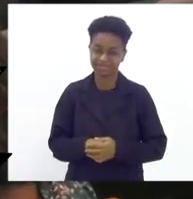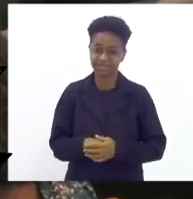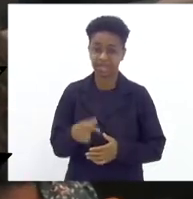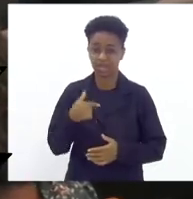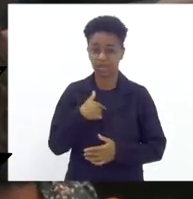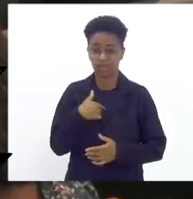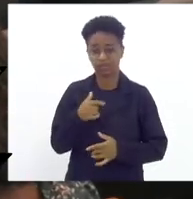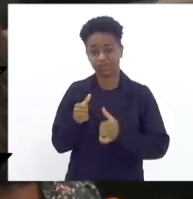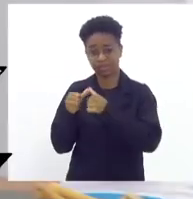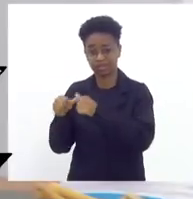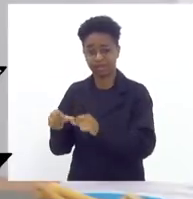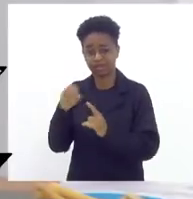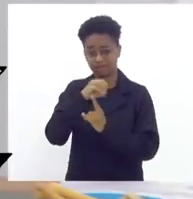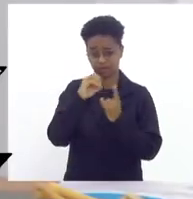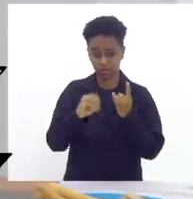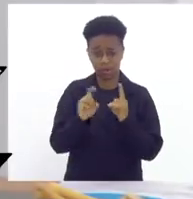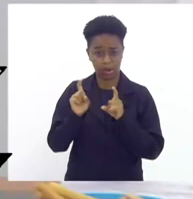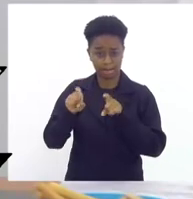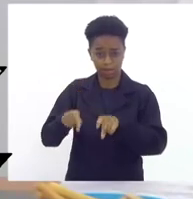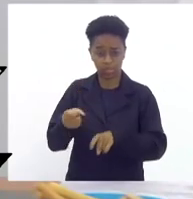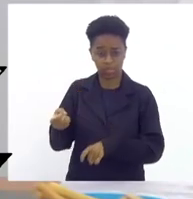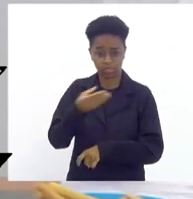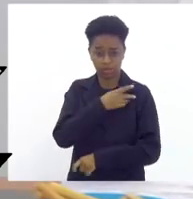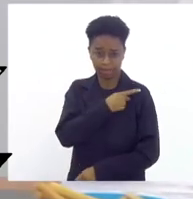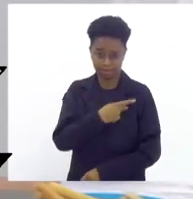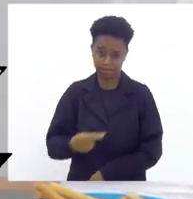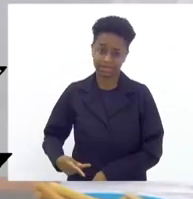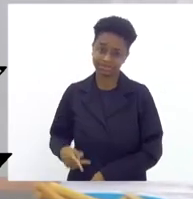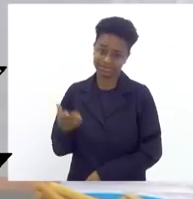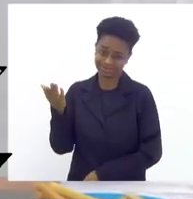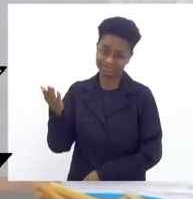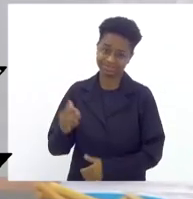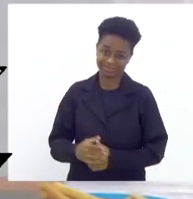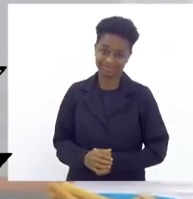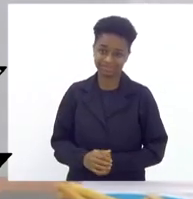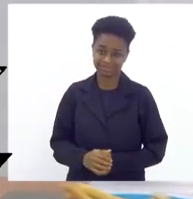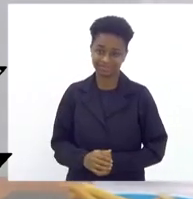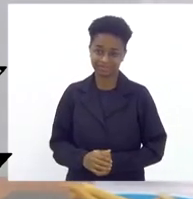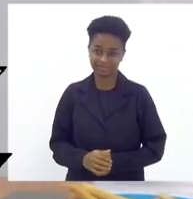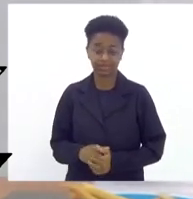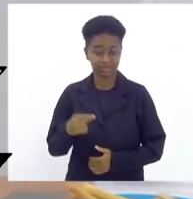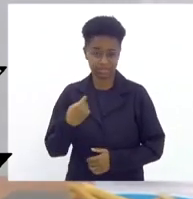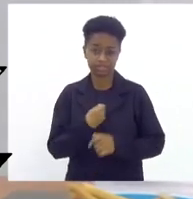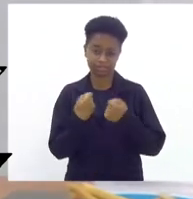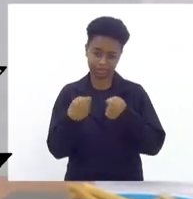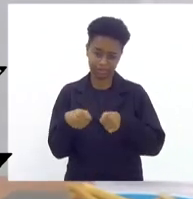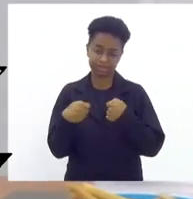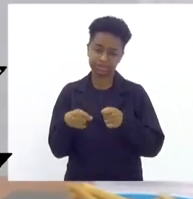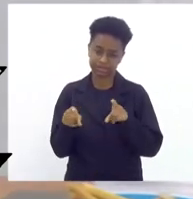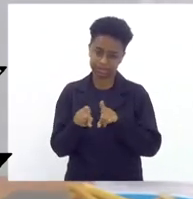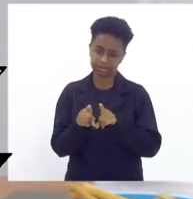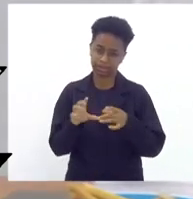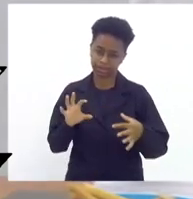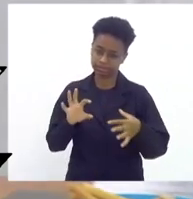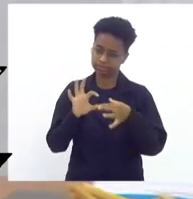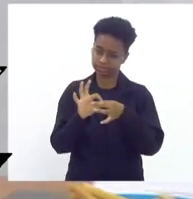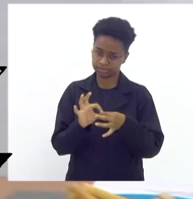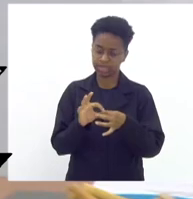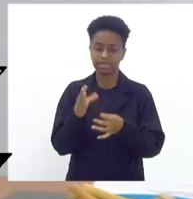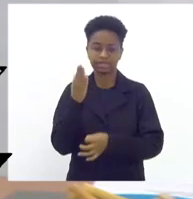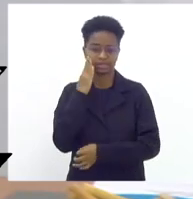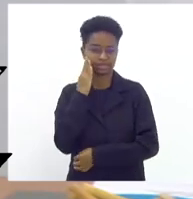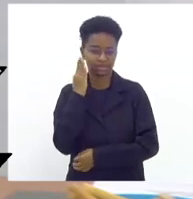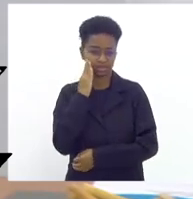lá na Fiocruz na posse do novo presidente daquela casa né que tanto a gente necessita também tá conectado enfim